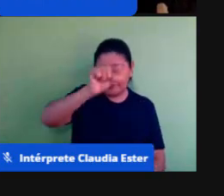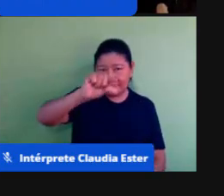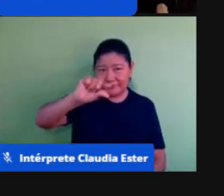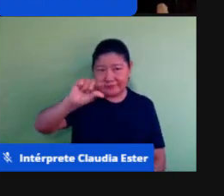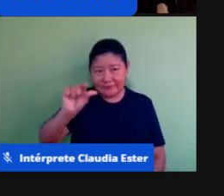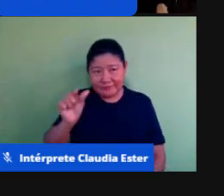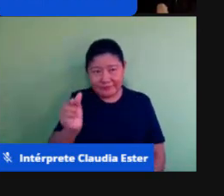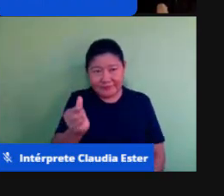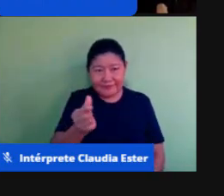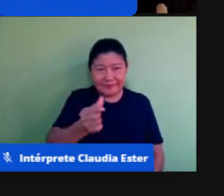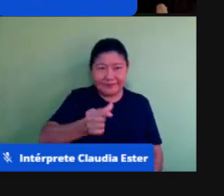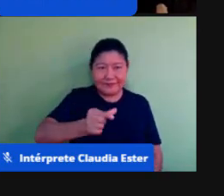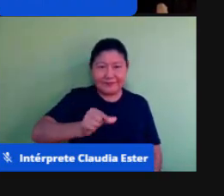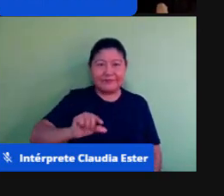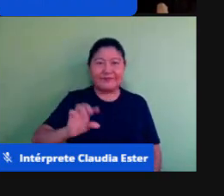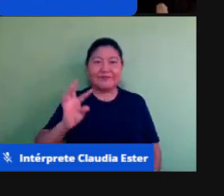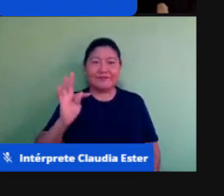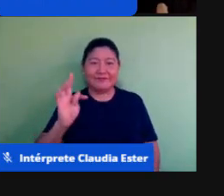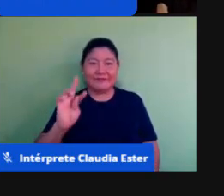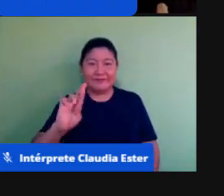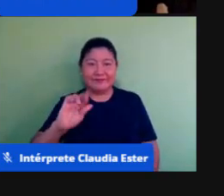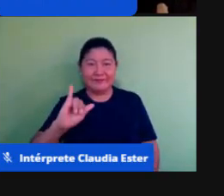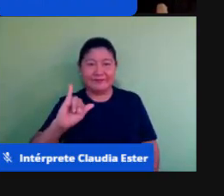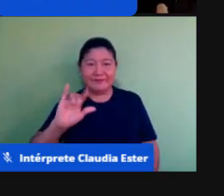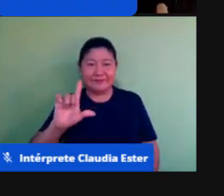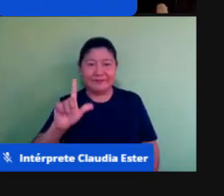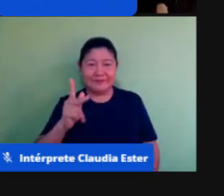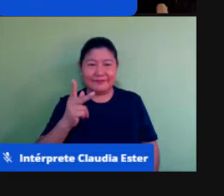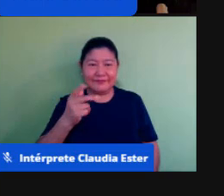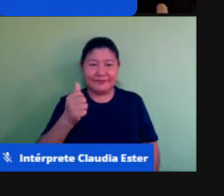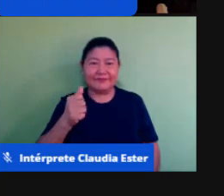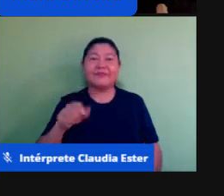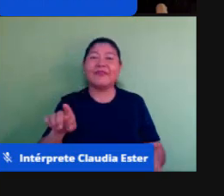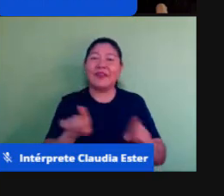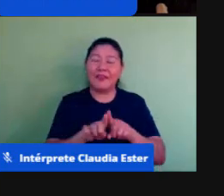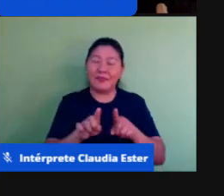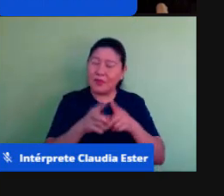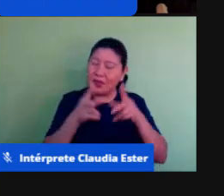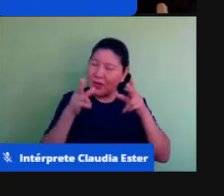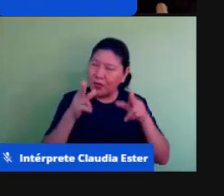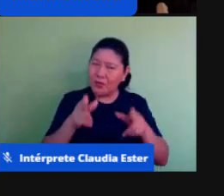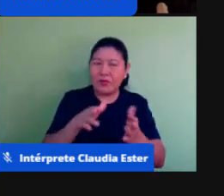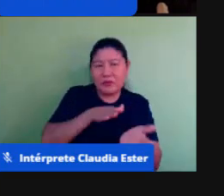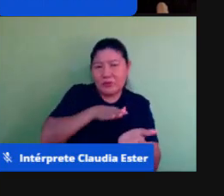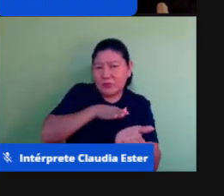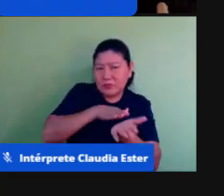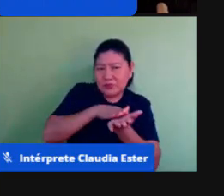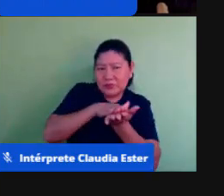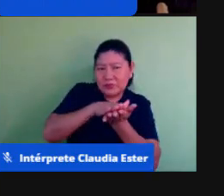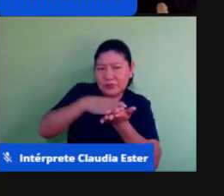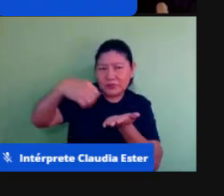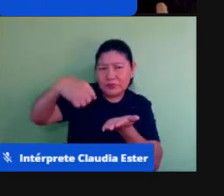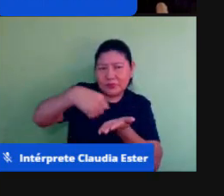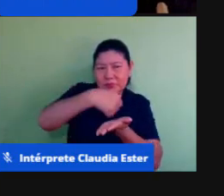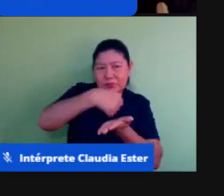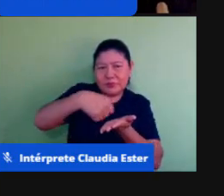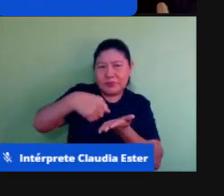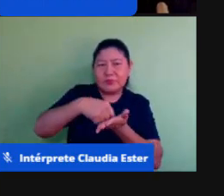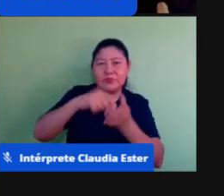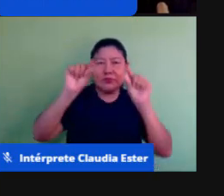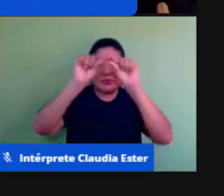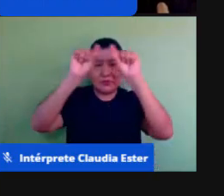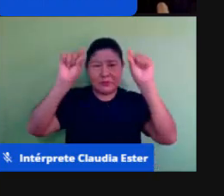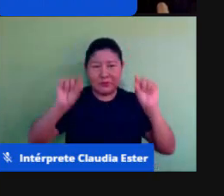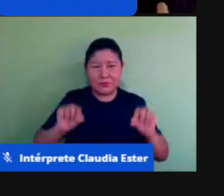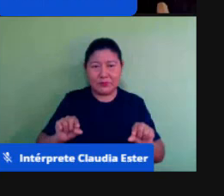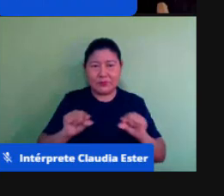que eu montei, né? Também passei durex colorido, plastifiquei. Quando eu peguei na internet esse modelo